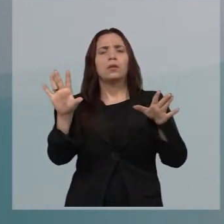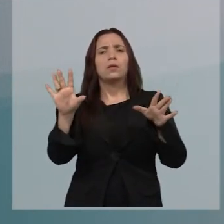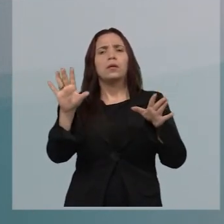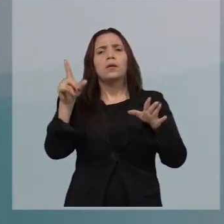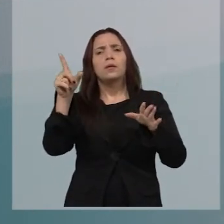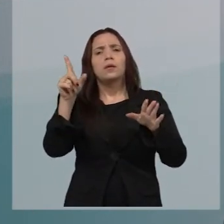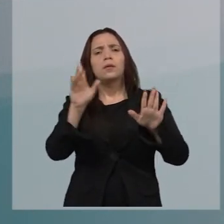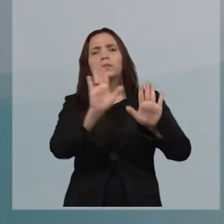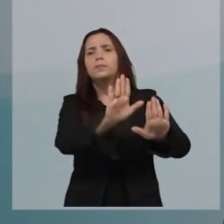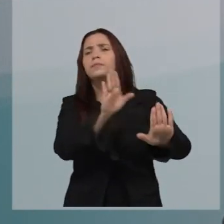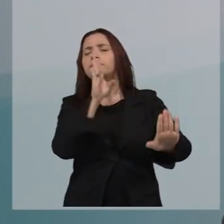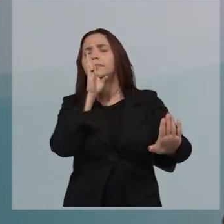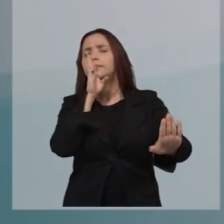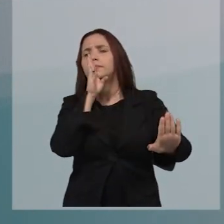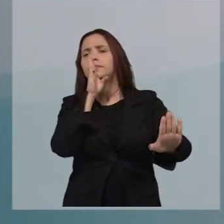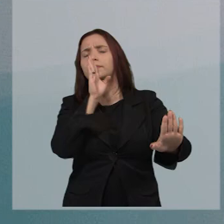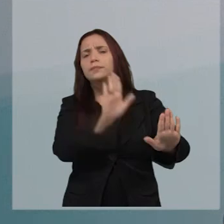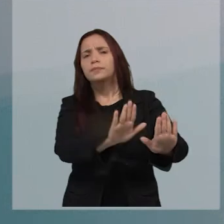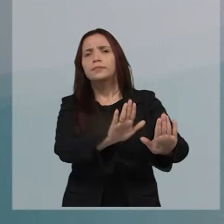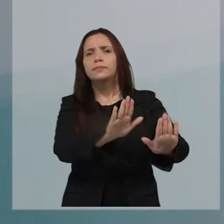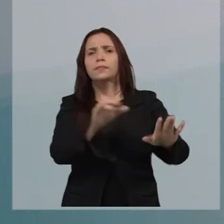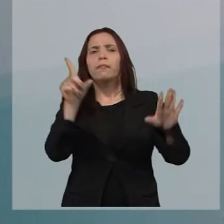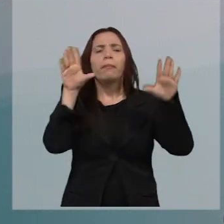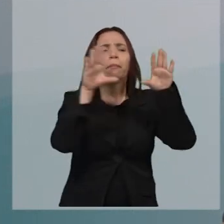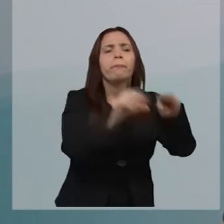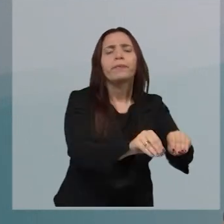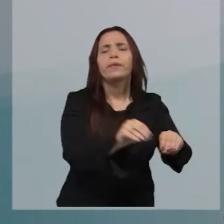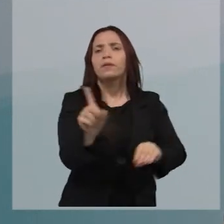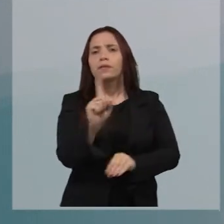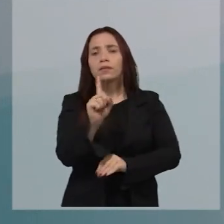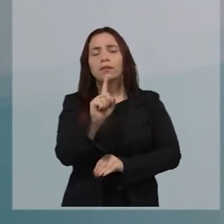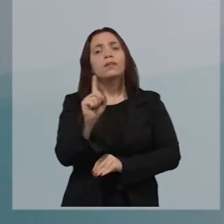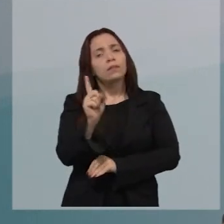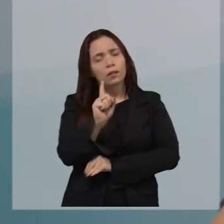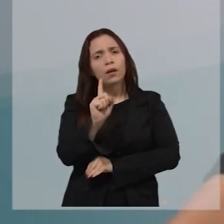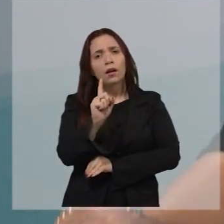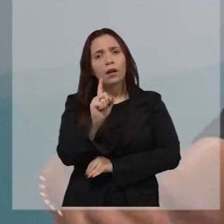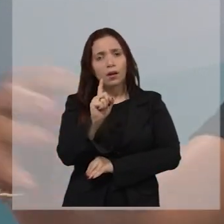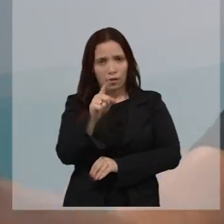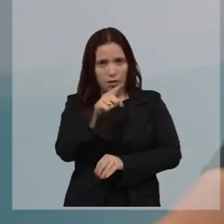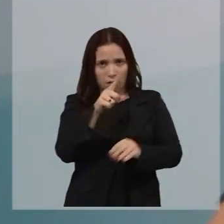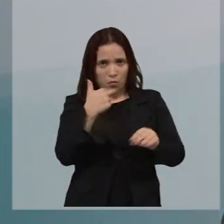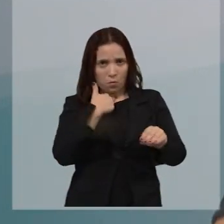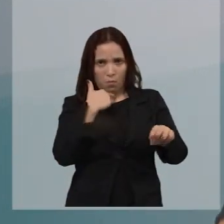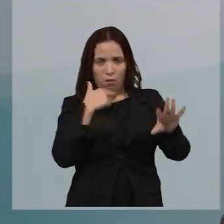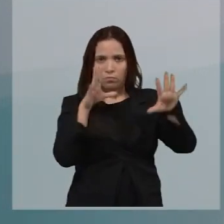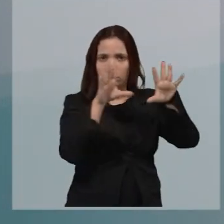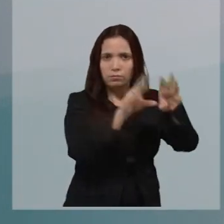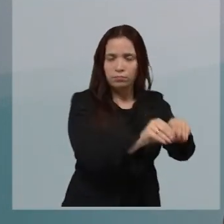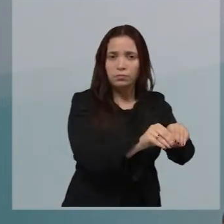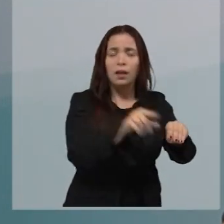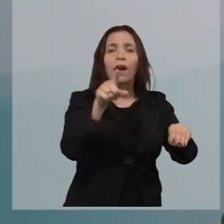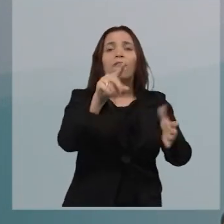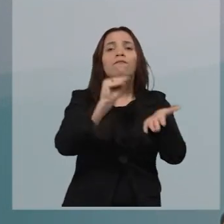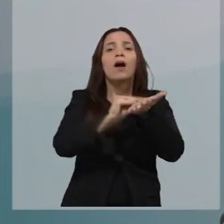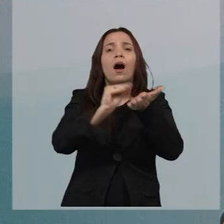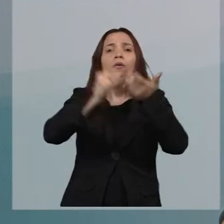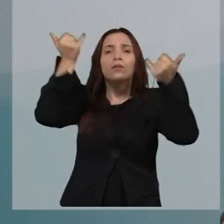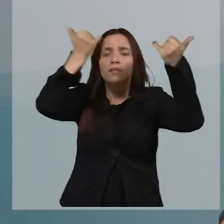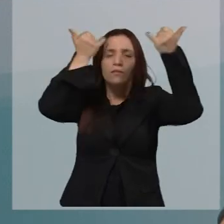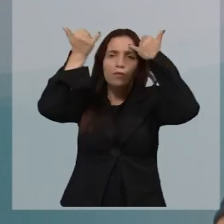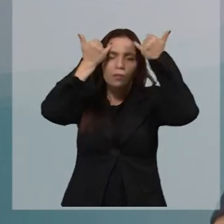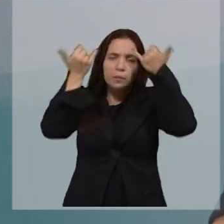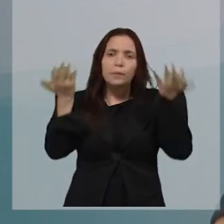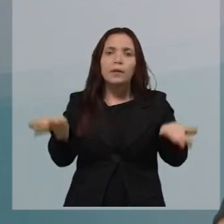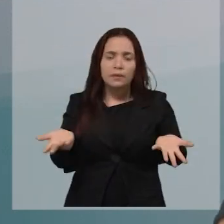quietos? Né? E é muito triste ouvir isso. É como se ela estivesse numa bolha, alheia àquilo